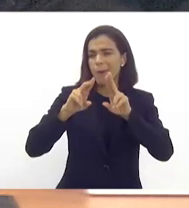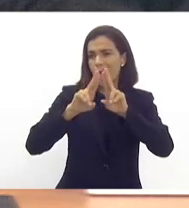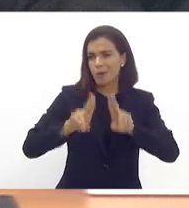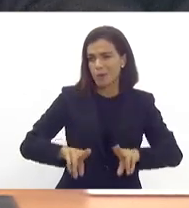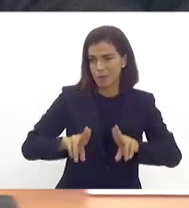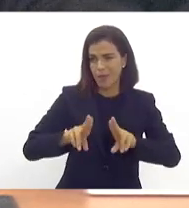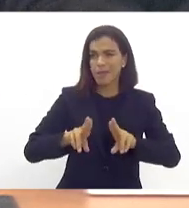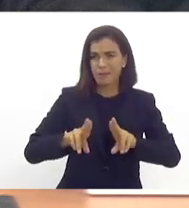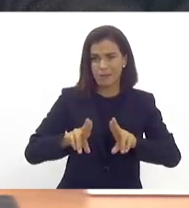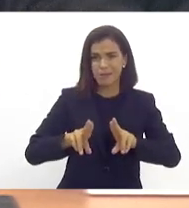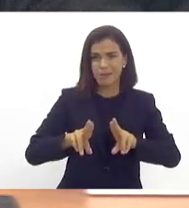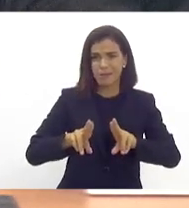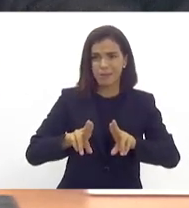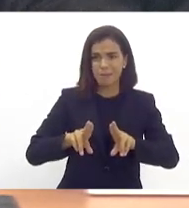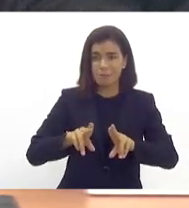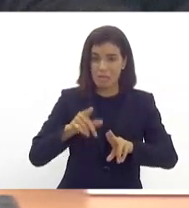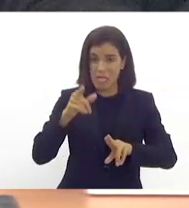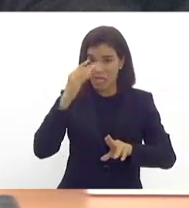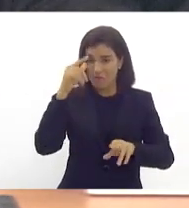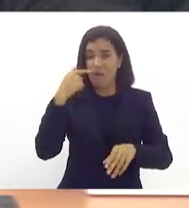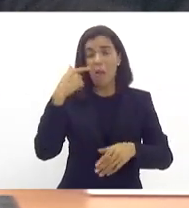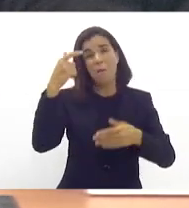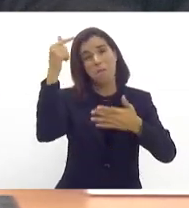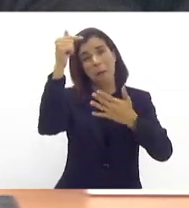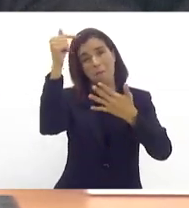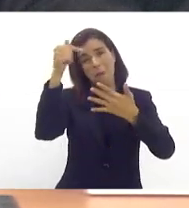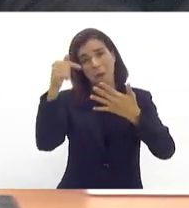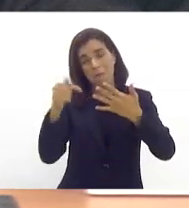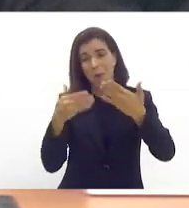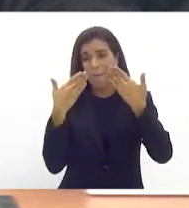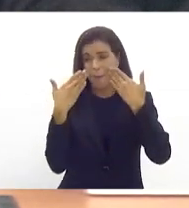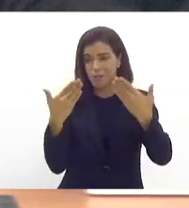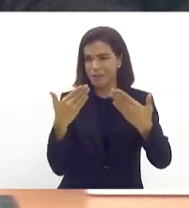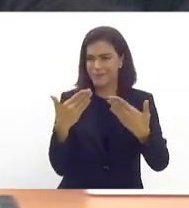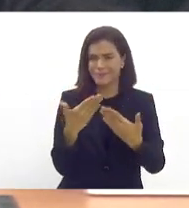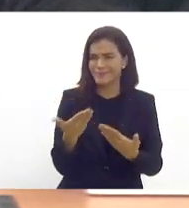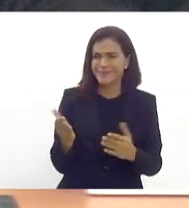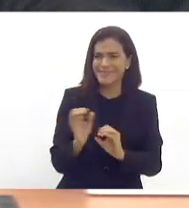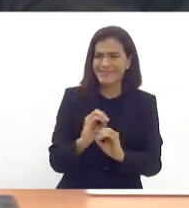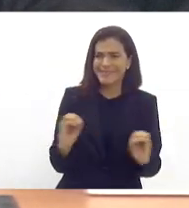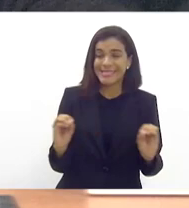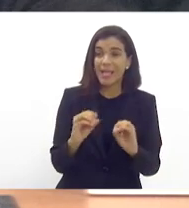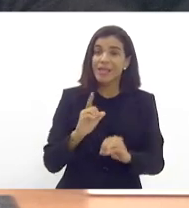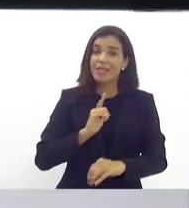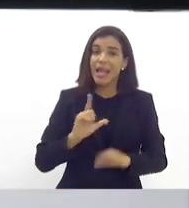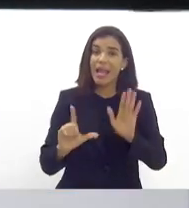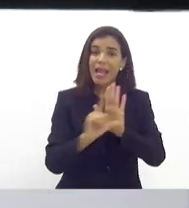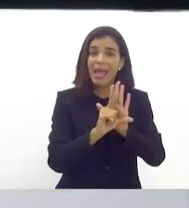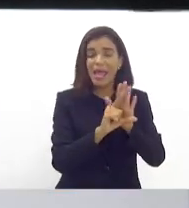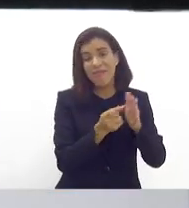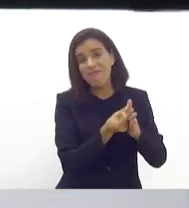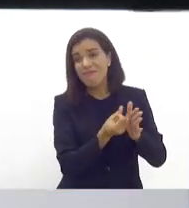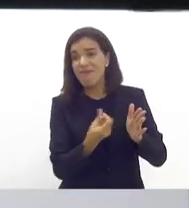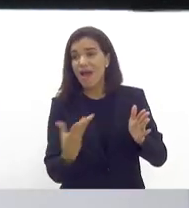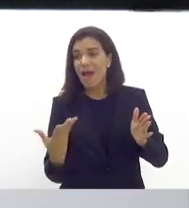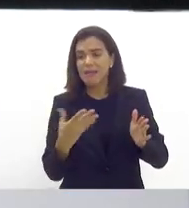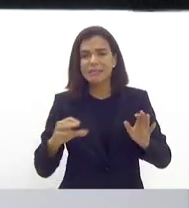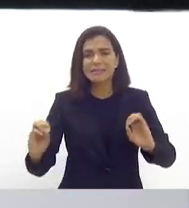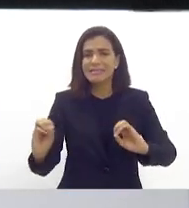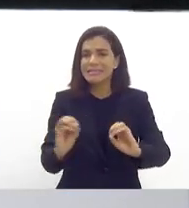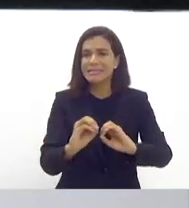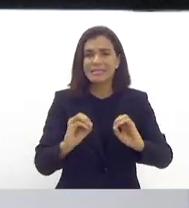nesse nesses termos que a senhora colocou a gente eles hoje tem a gente tem lei para caramba e nada é cumprido